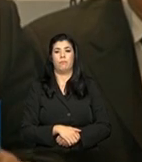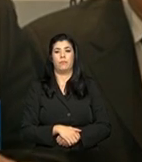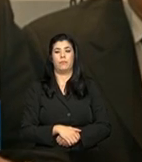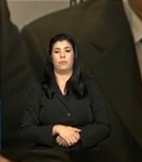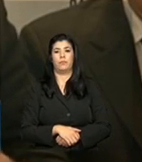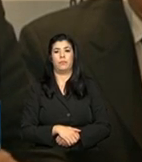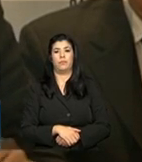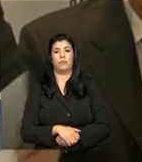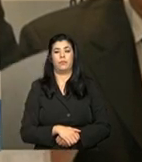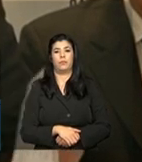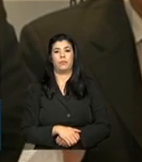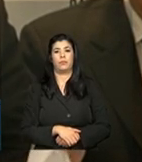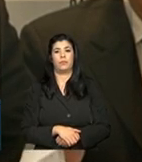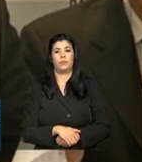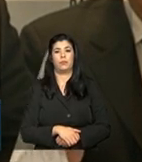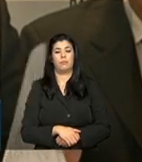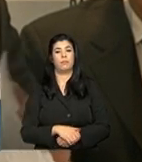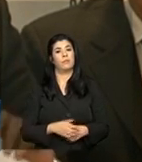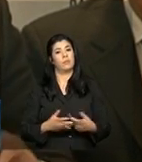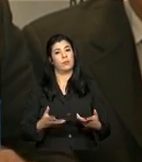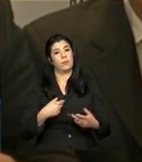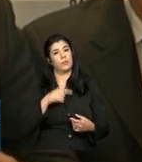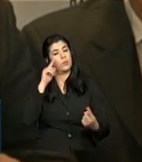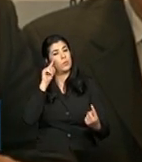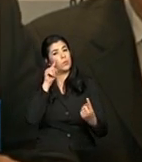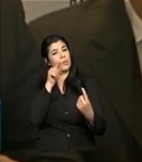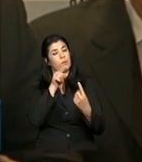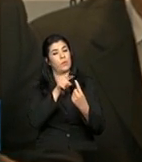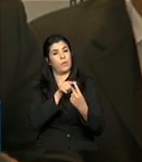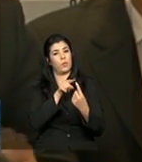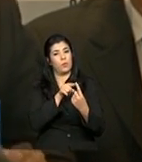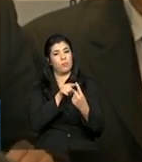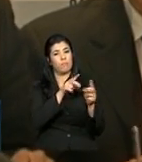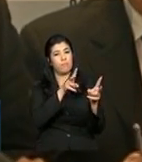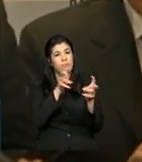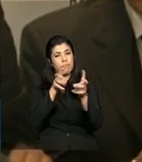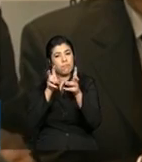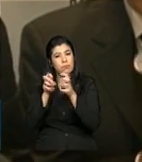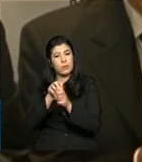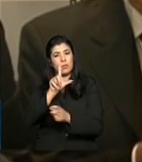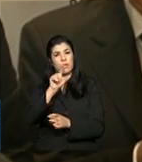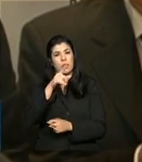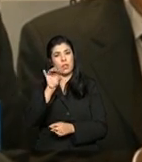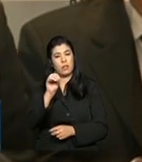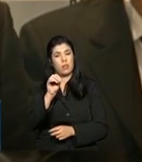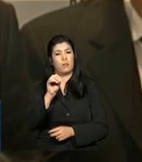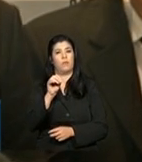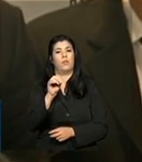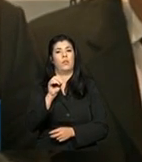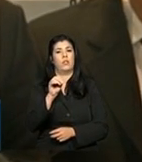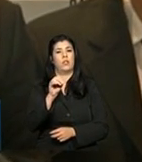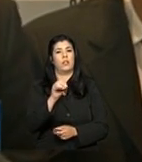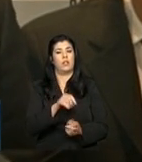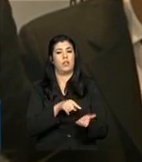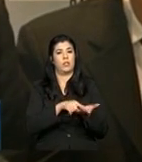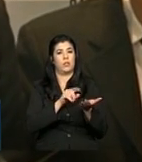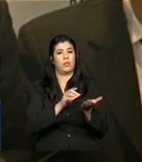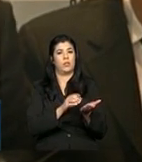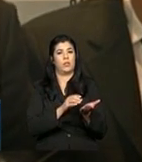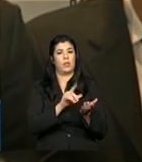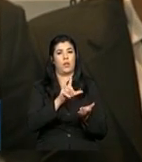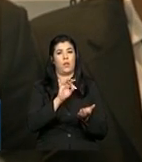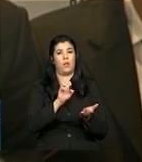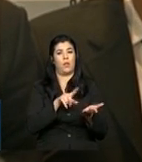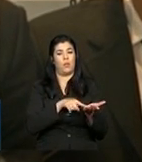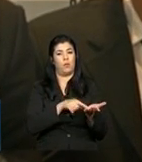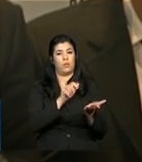Bom, acho que, do ponto de vista do leilão é isso, só reforçar que o lote A, que foi dividido em